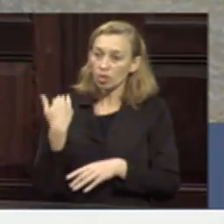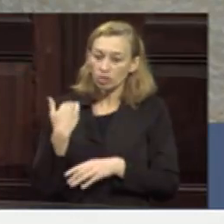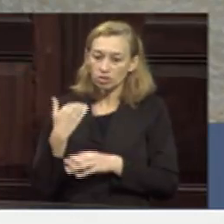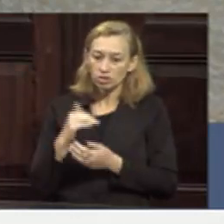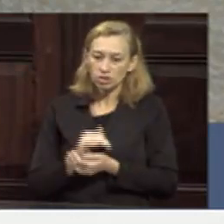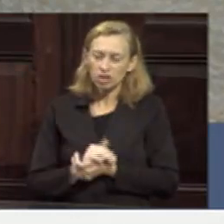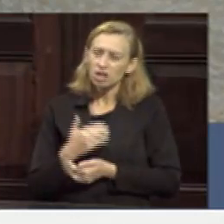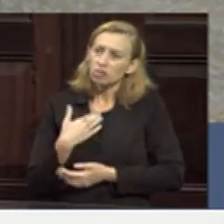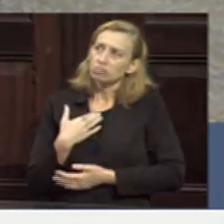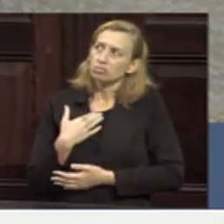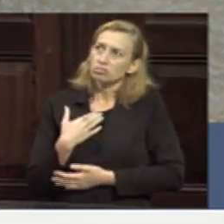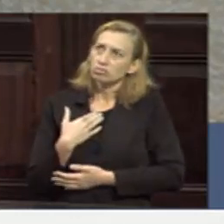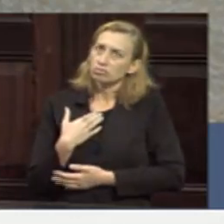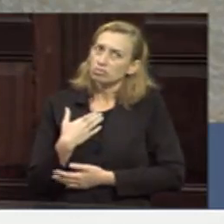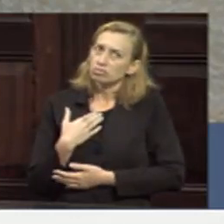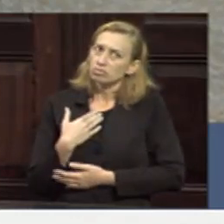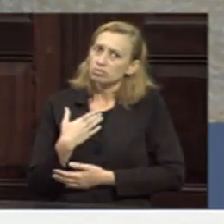prendeu.